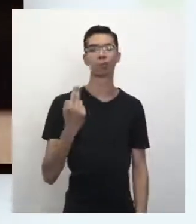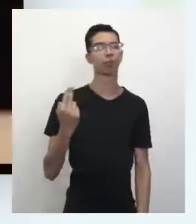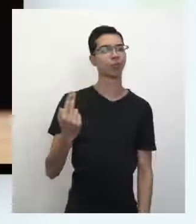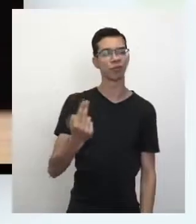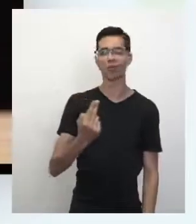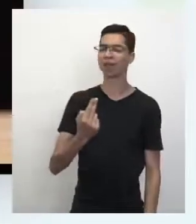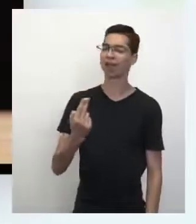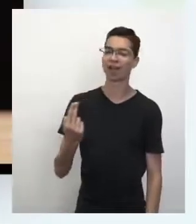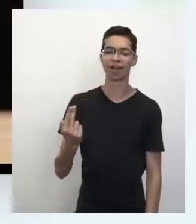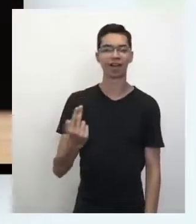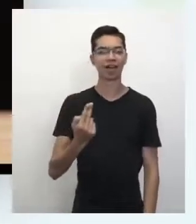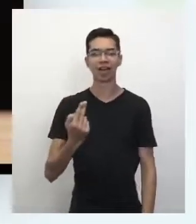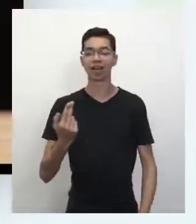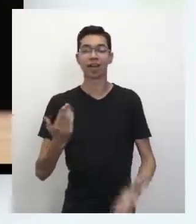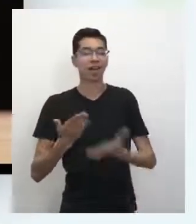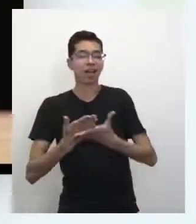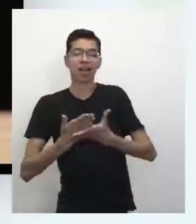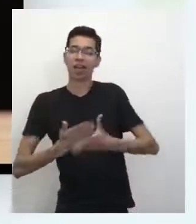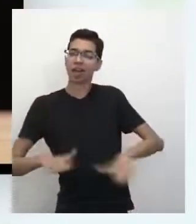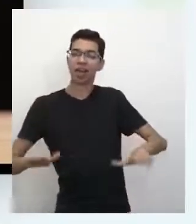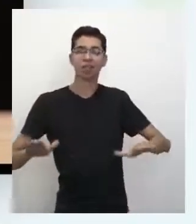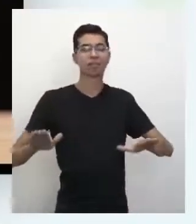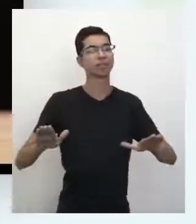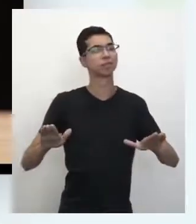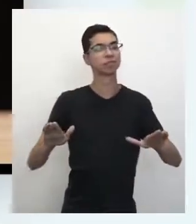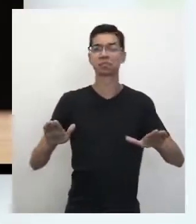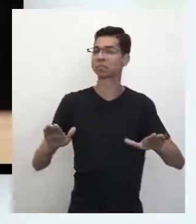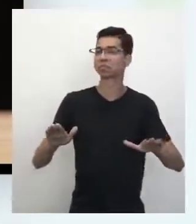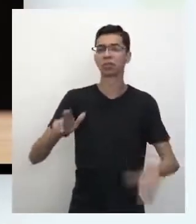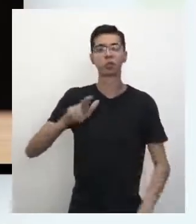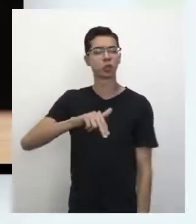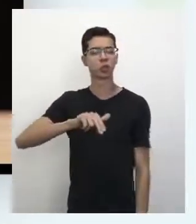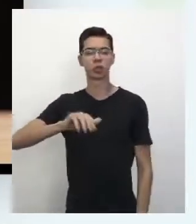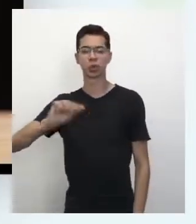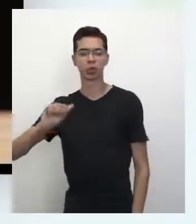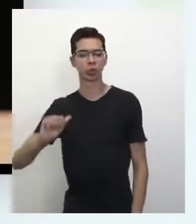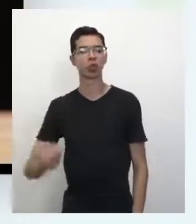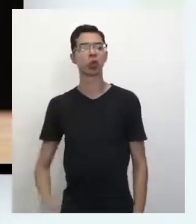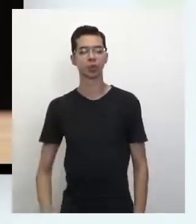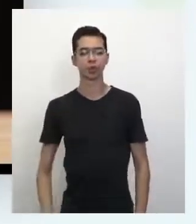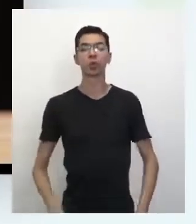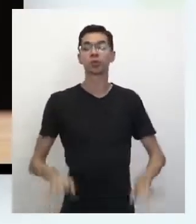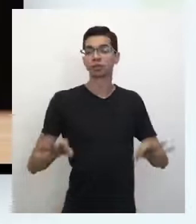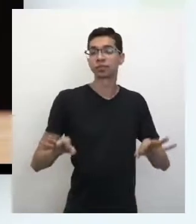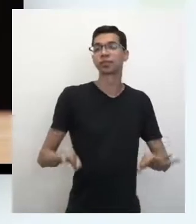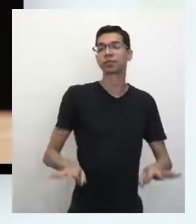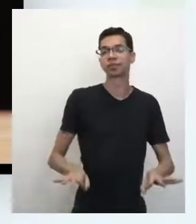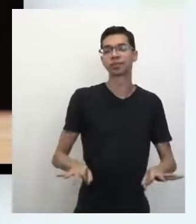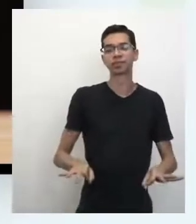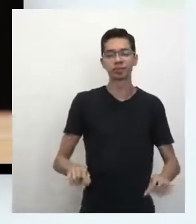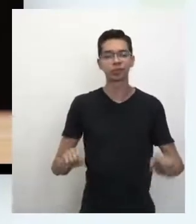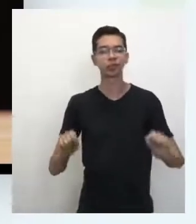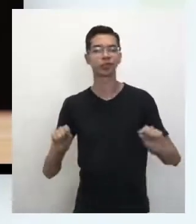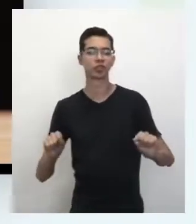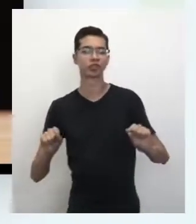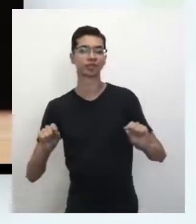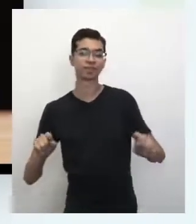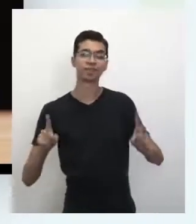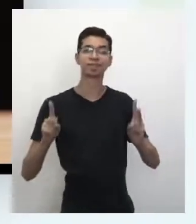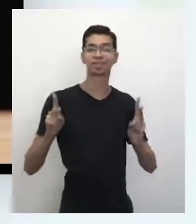imperecível também. O conservativo te retém.